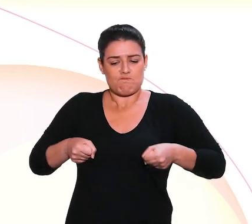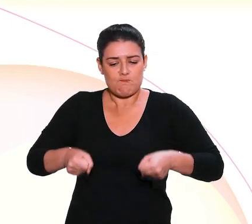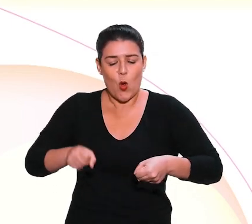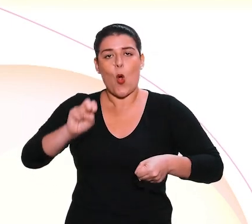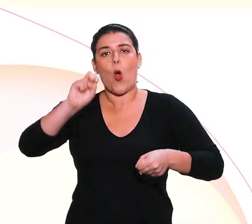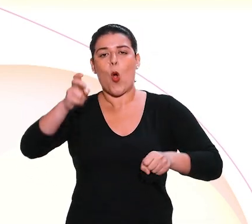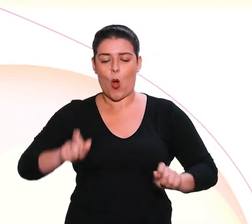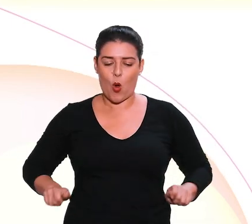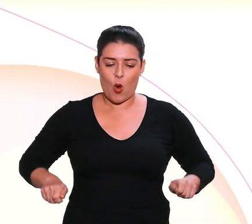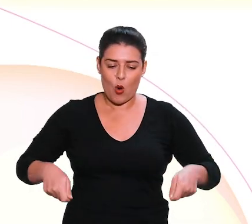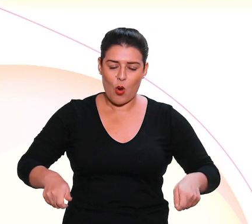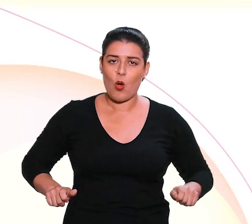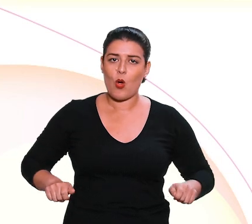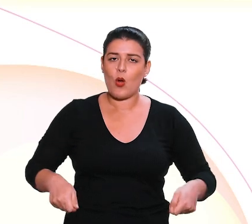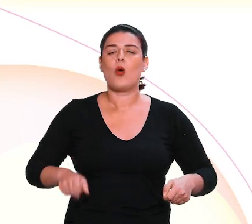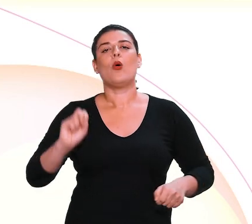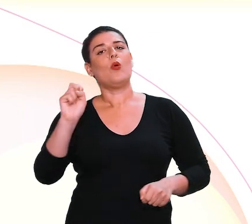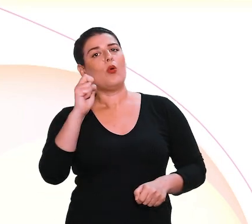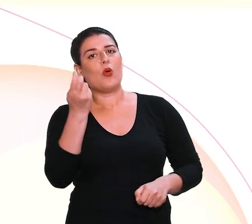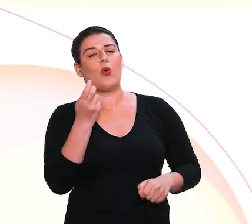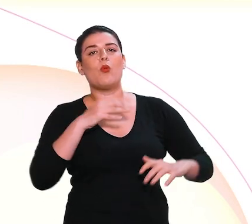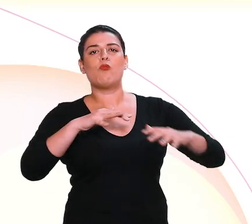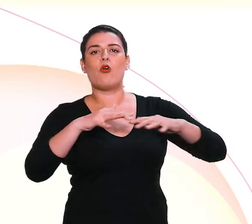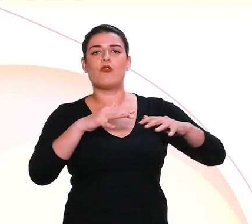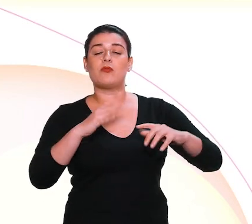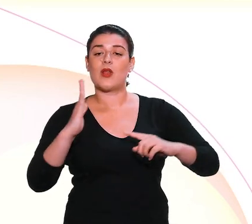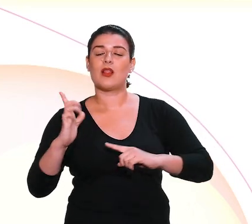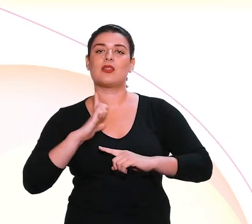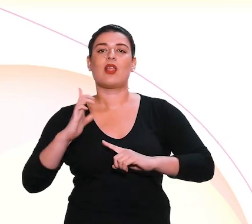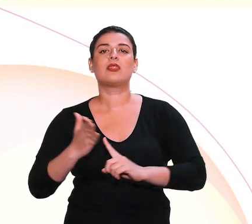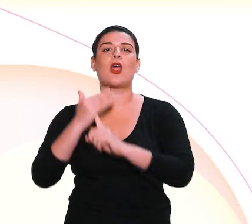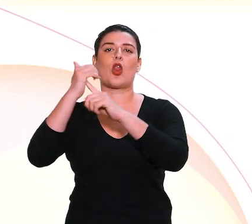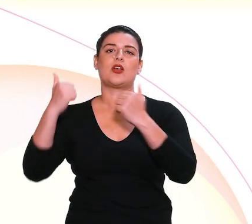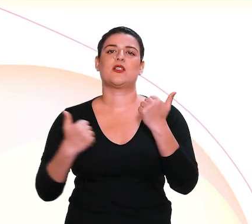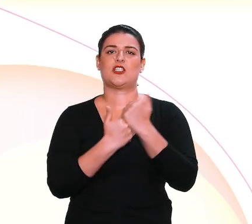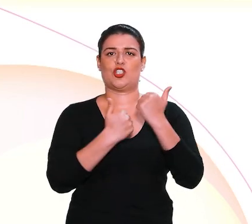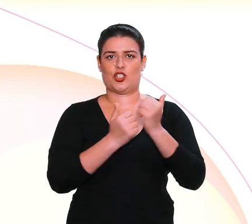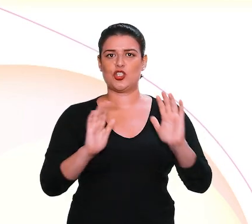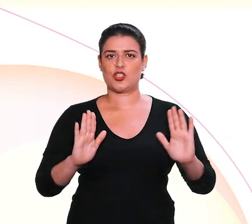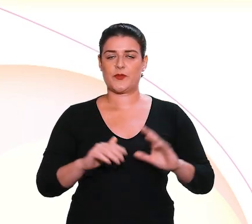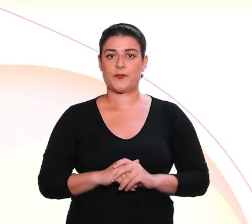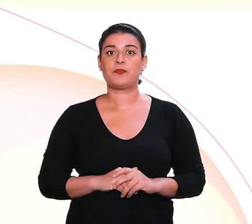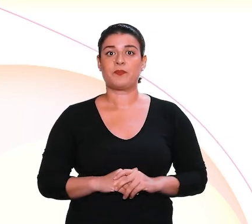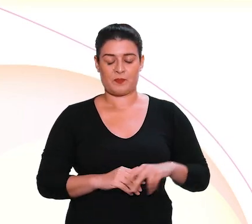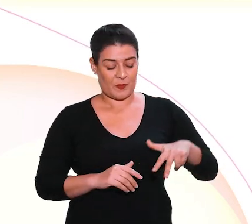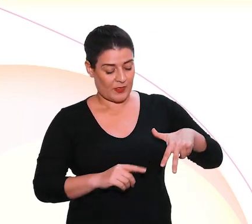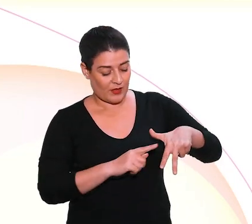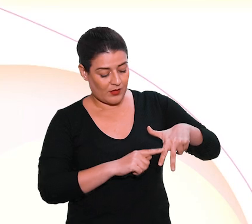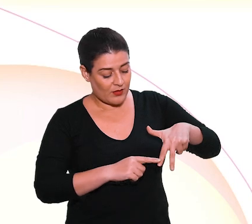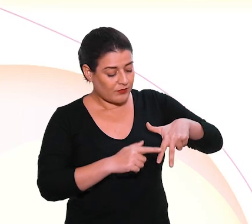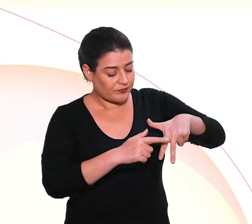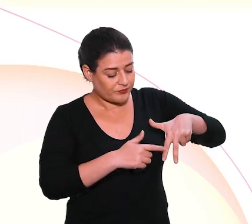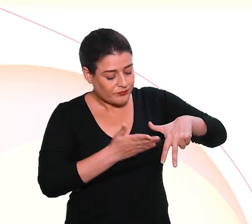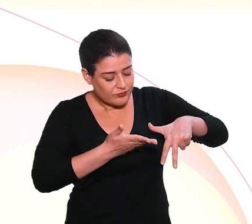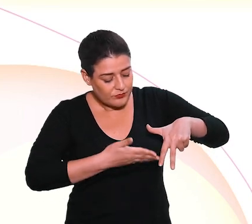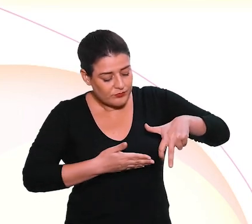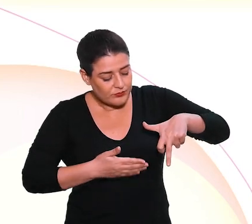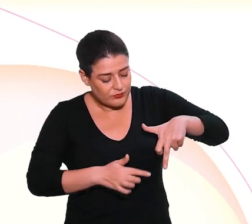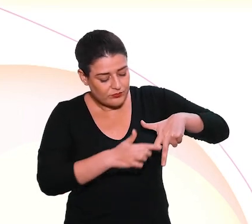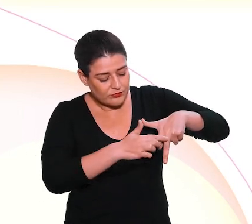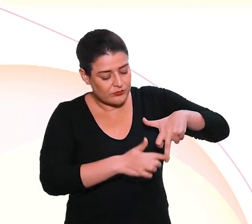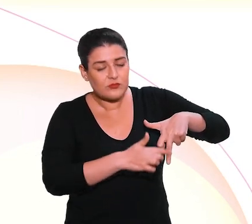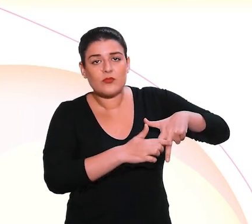é movimentar o corpo através do uso da tecnologia assistiva. O membro inferior preservado, ou seja, o contralateral,